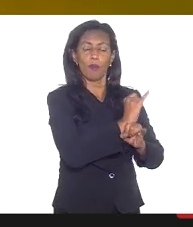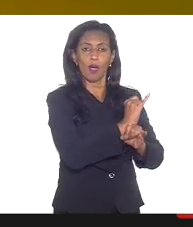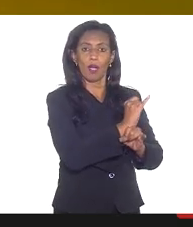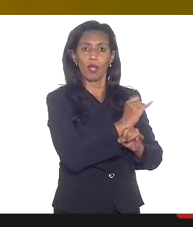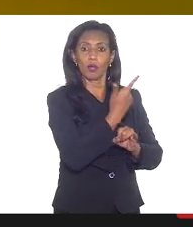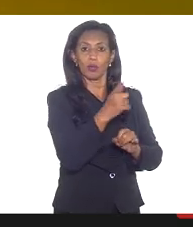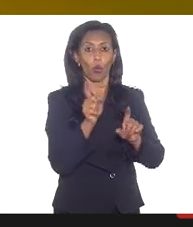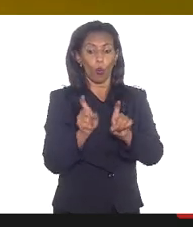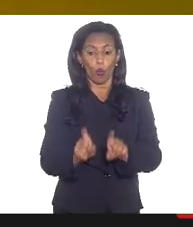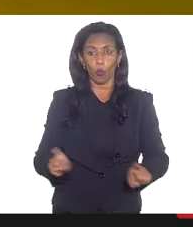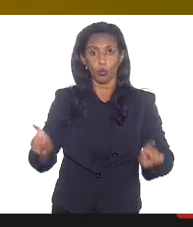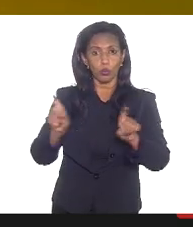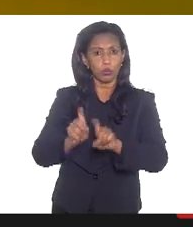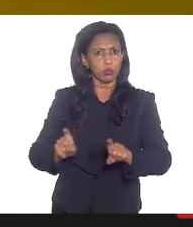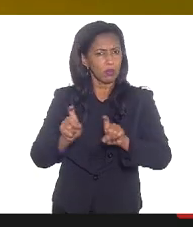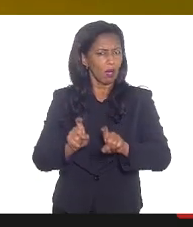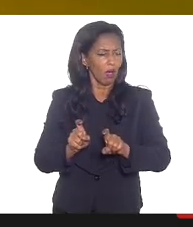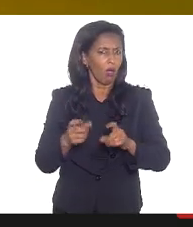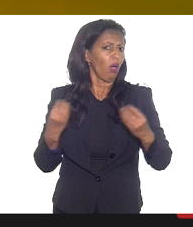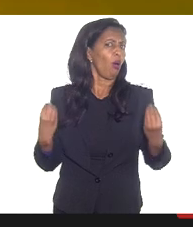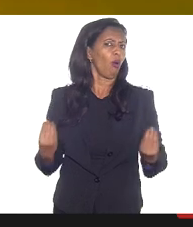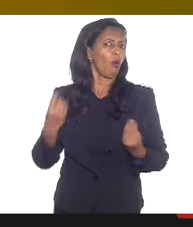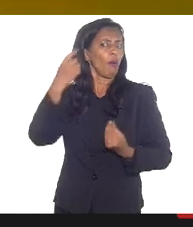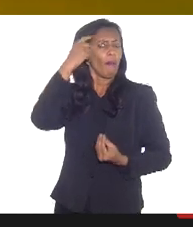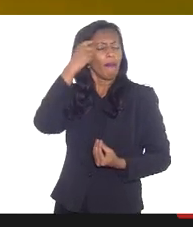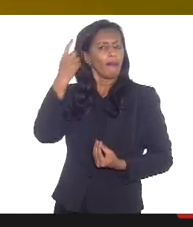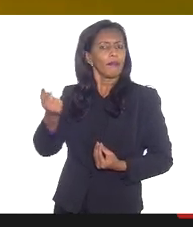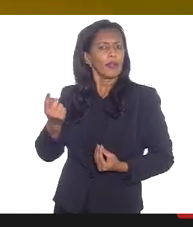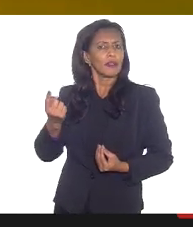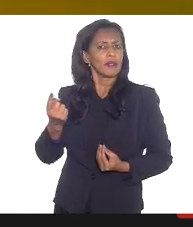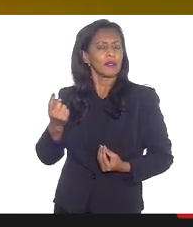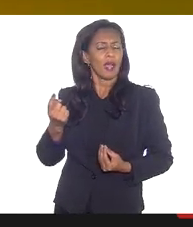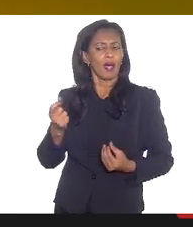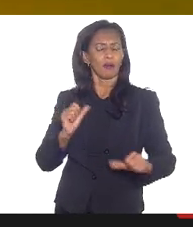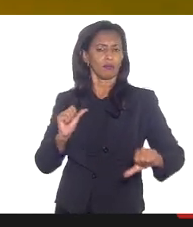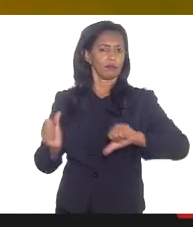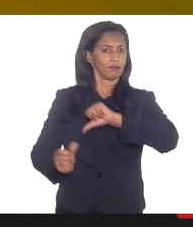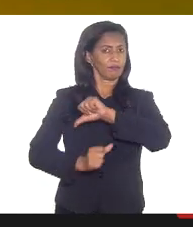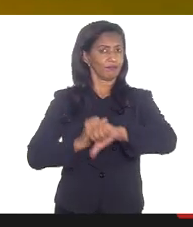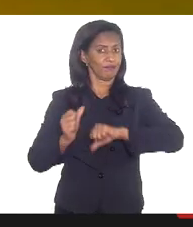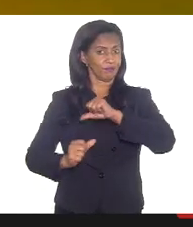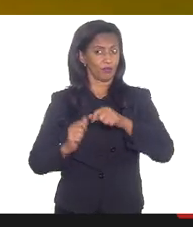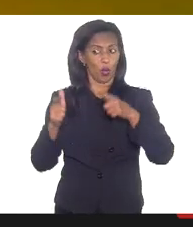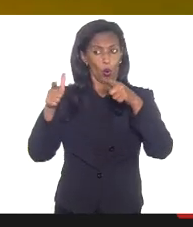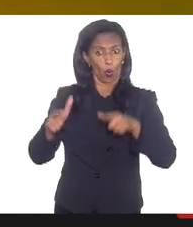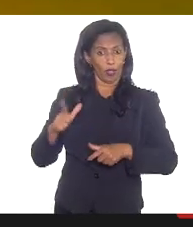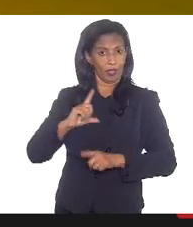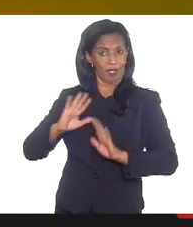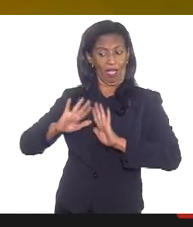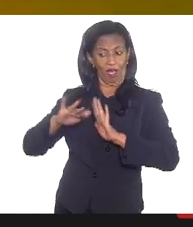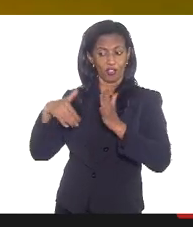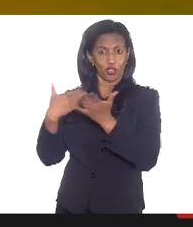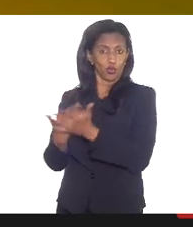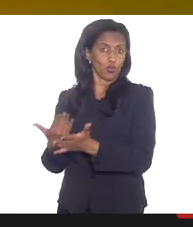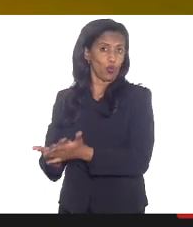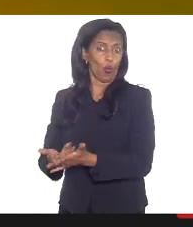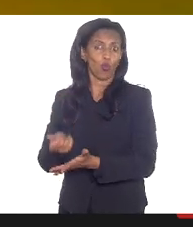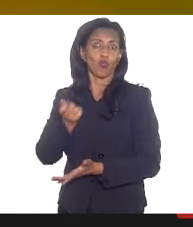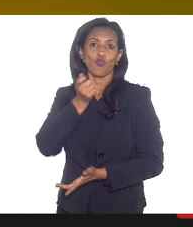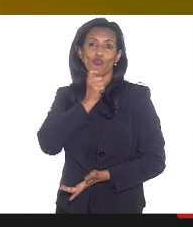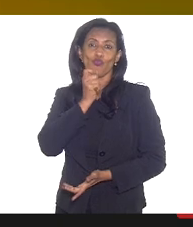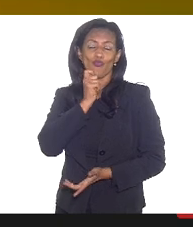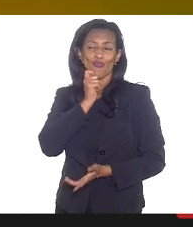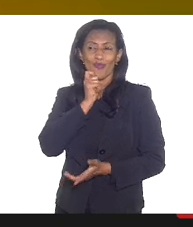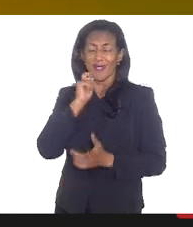têm computadores. Então, como é que a gente pode pensar em uma reforma onde nós temos escolas onde não existe a